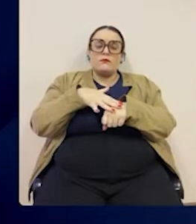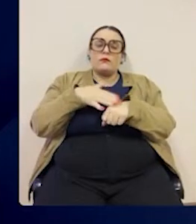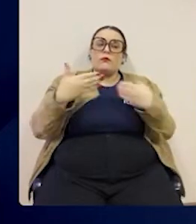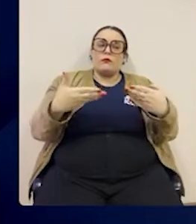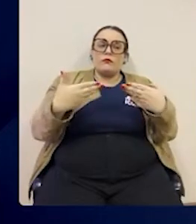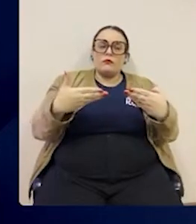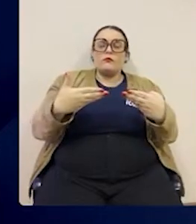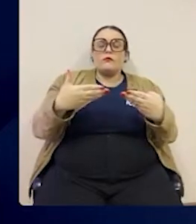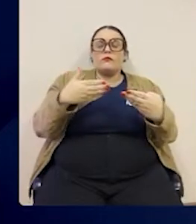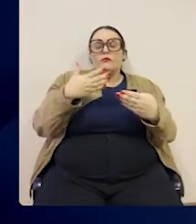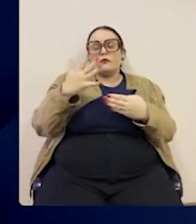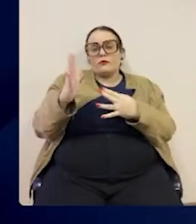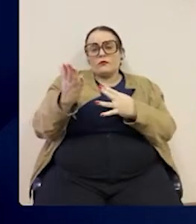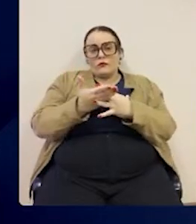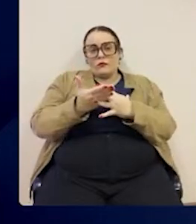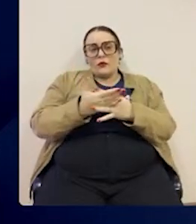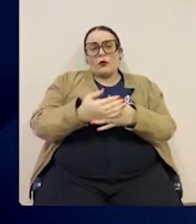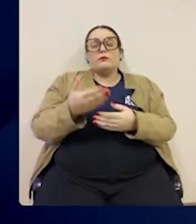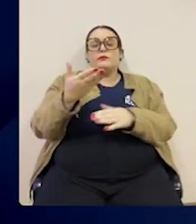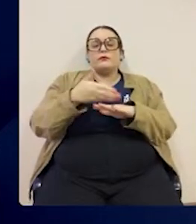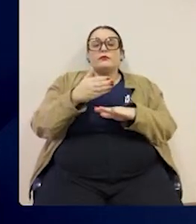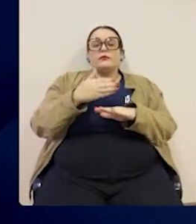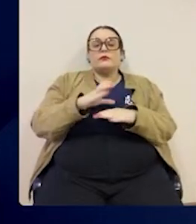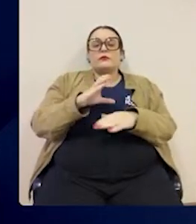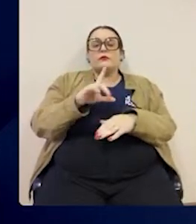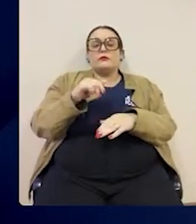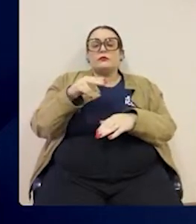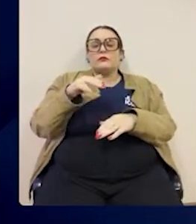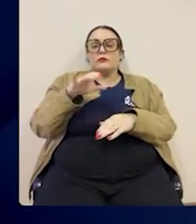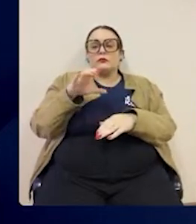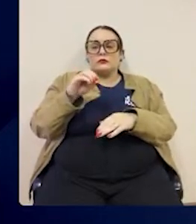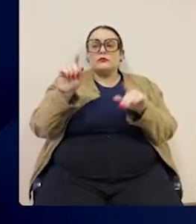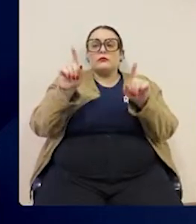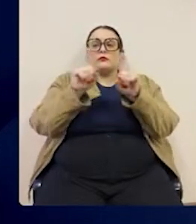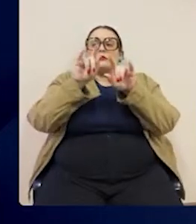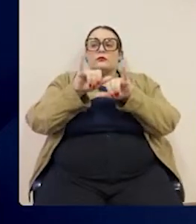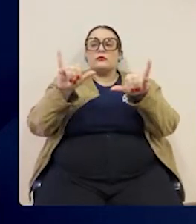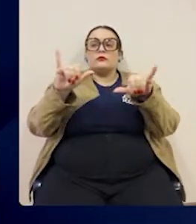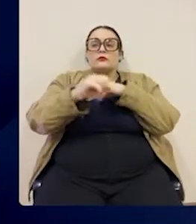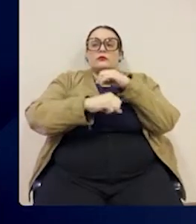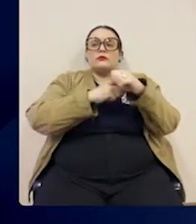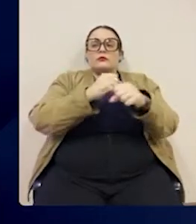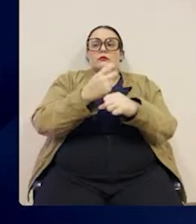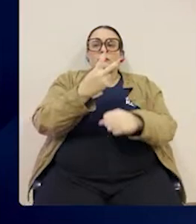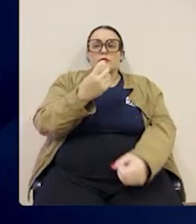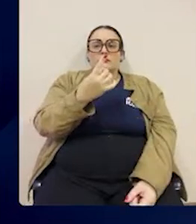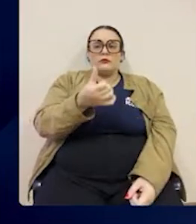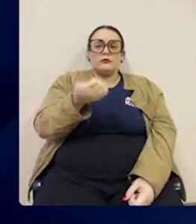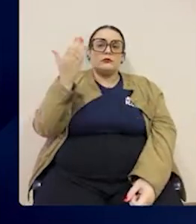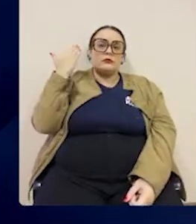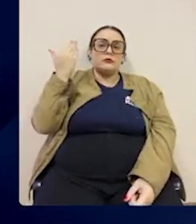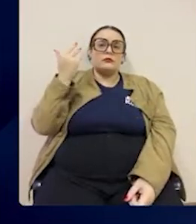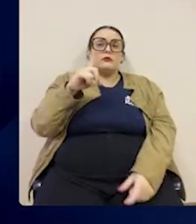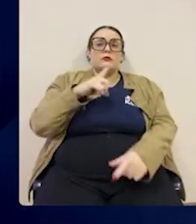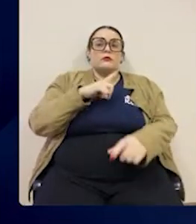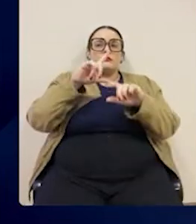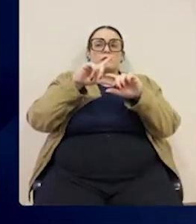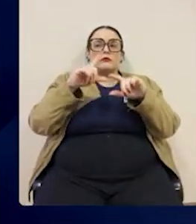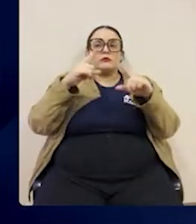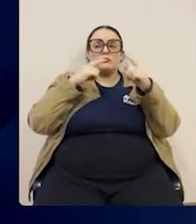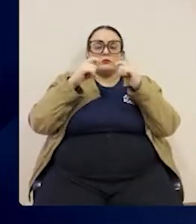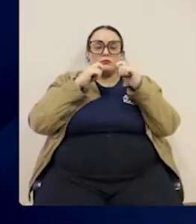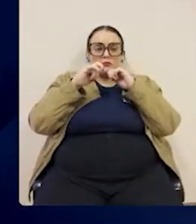clínico randomizado. Também publicado em 2016, a época que saiu a matéria. E aí